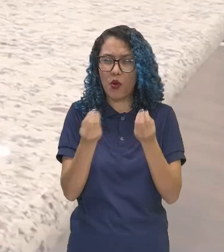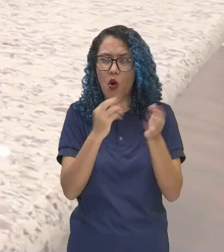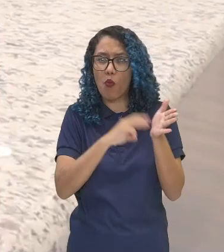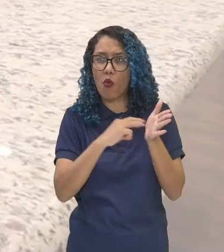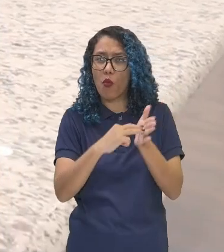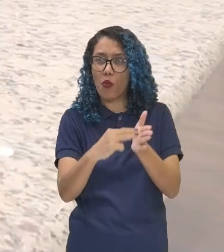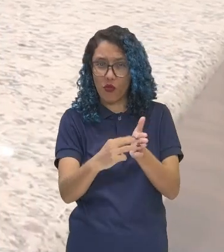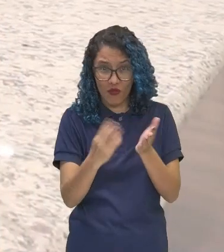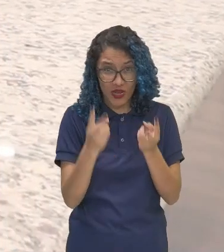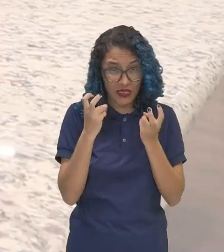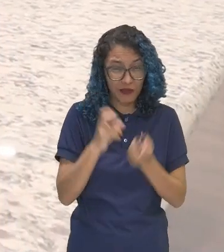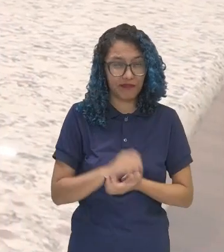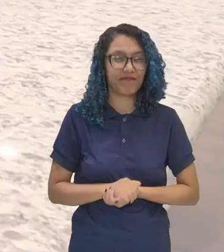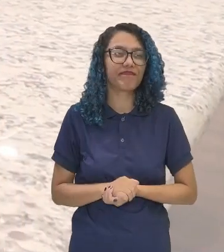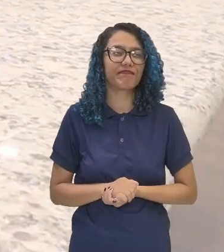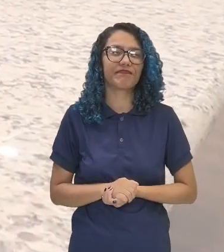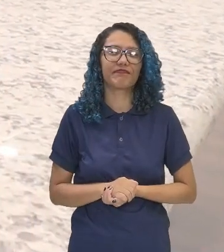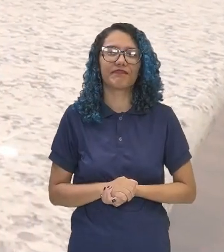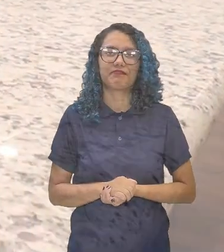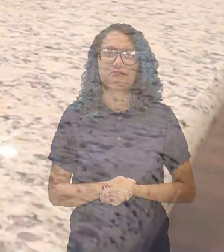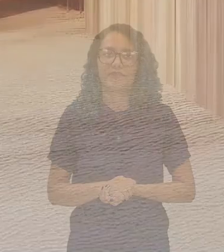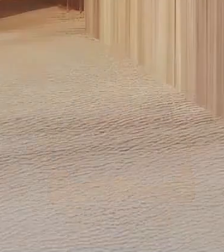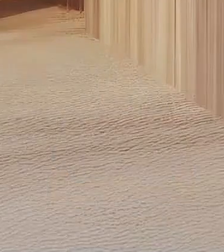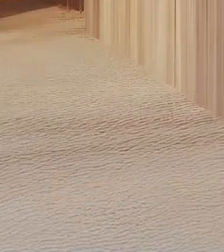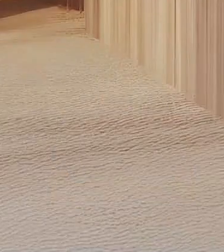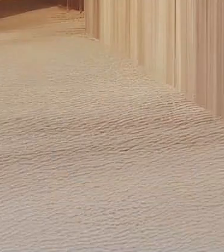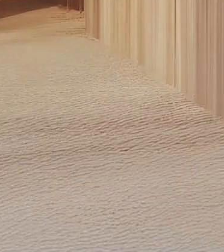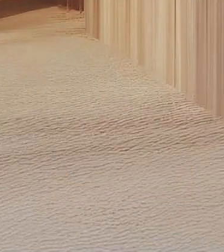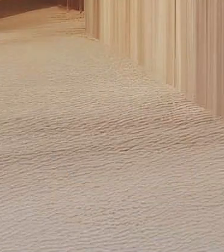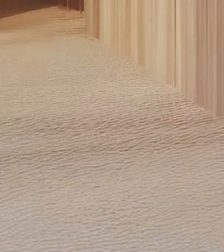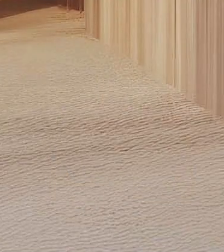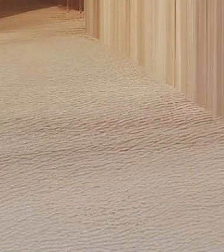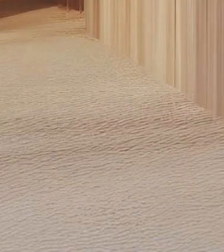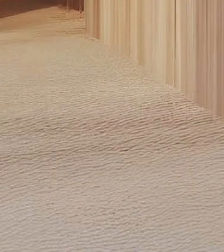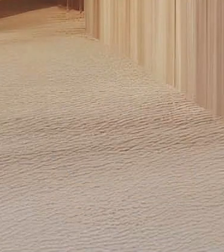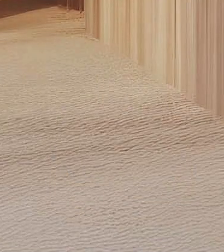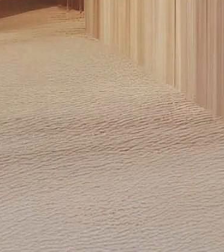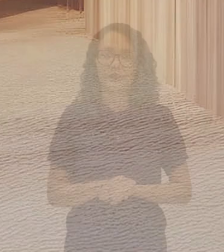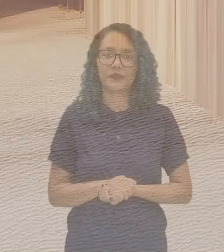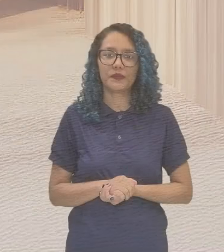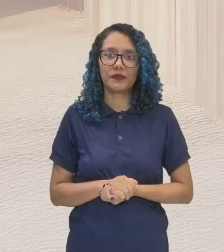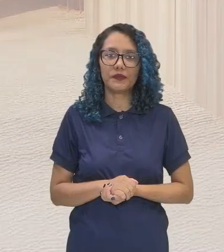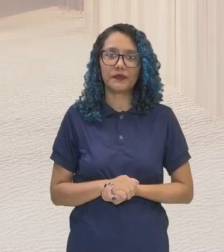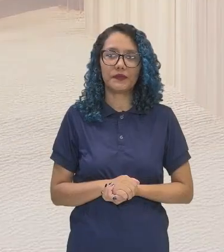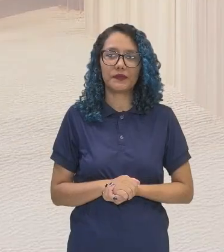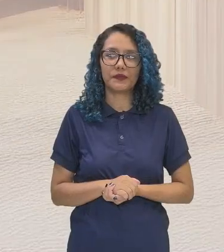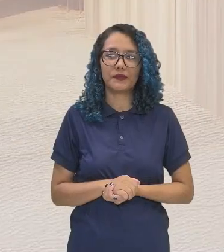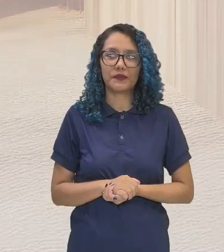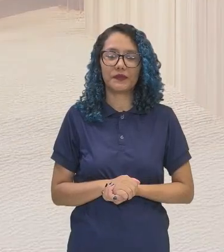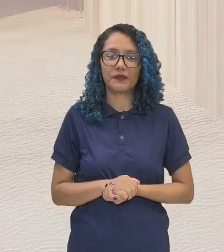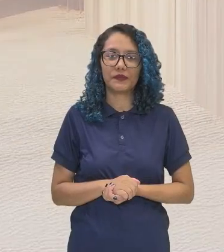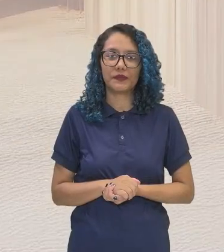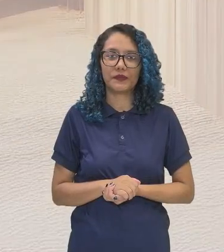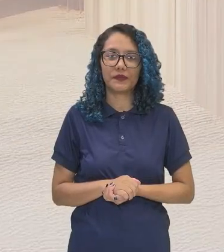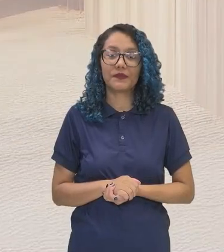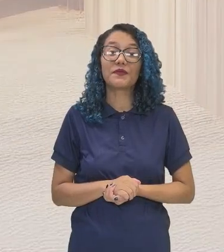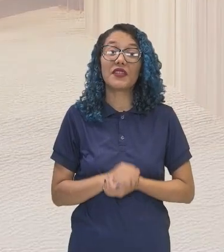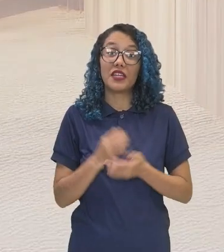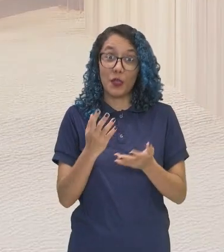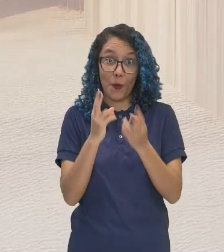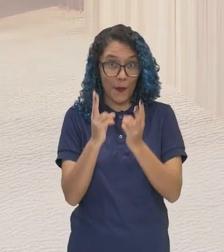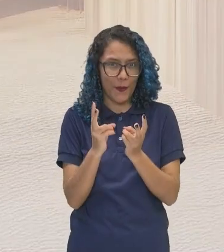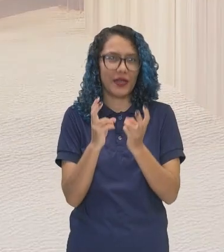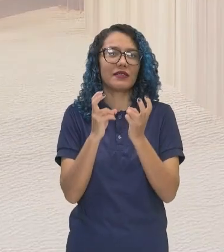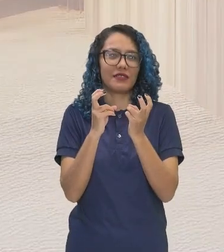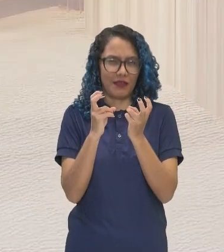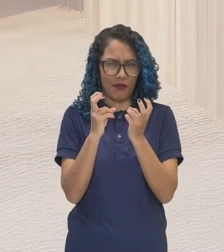Muito bem, pessoal. Observaram e perceberam o que quis dizer o nosso vídeo? Começou a responder o nosso